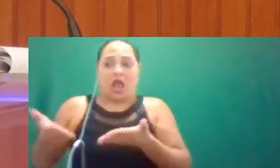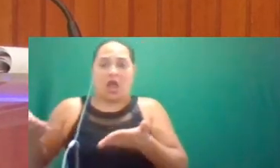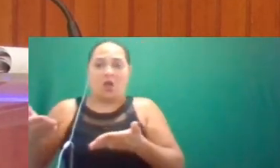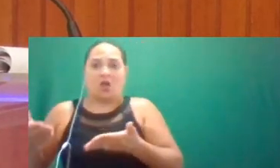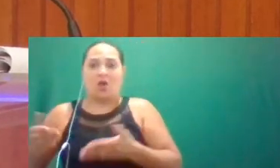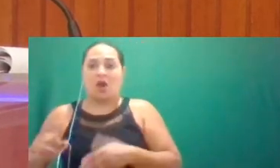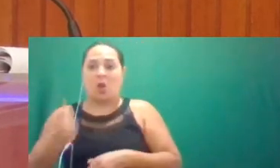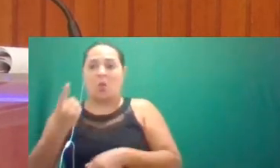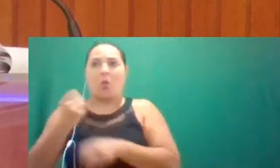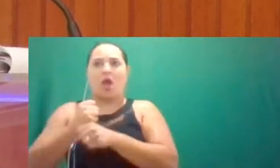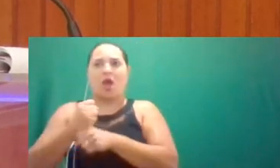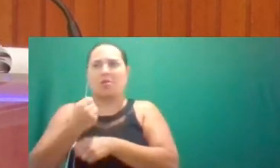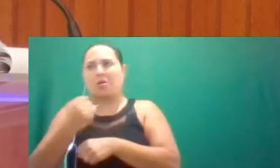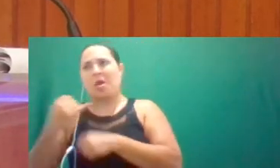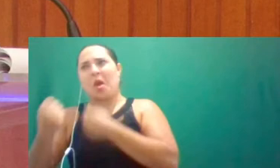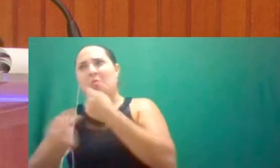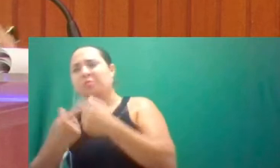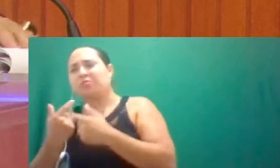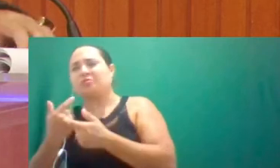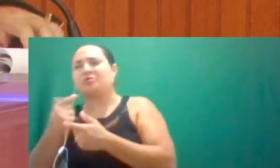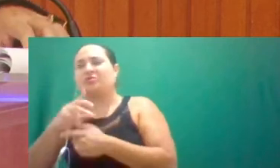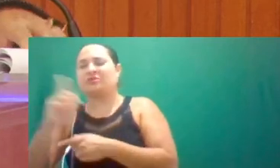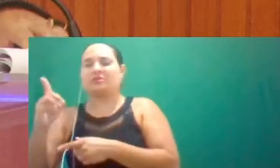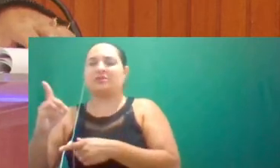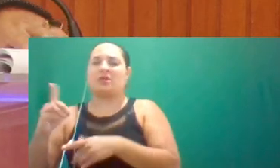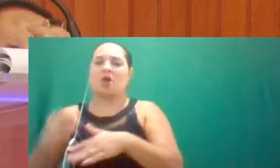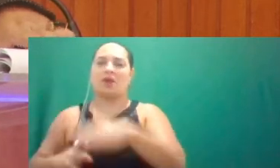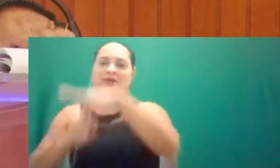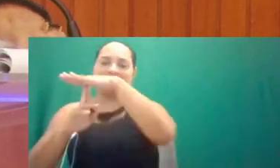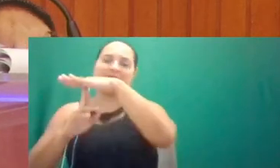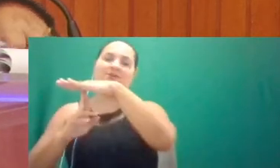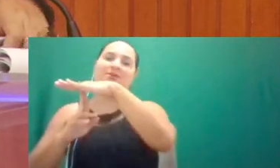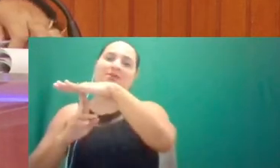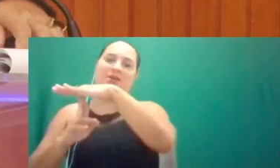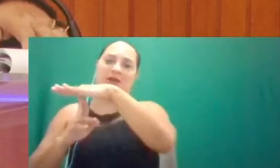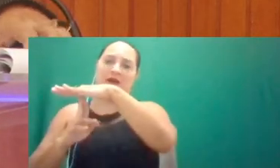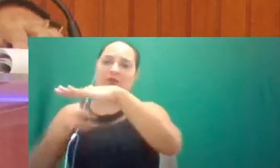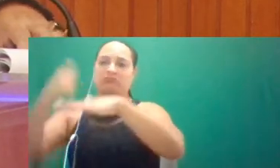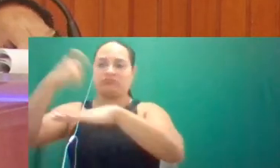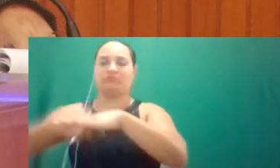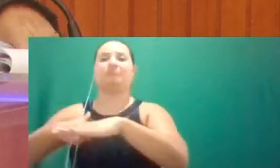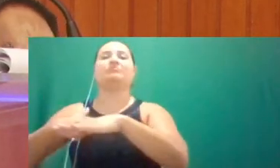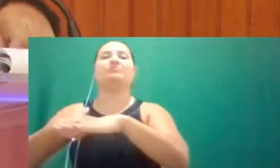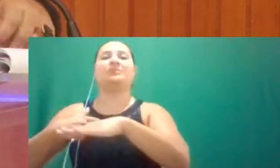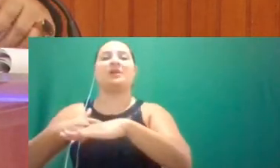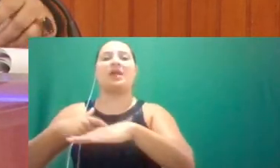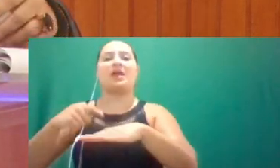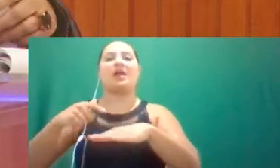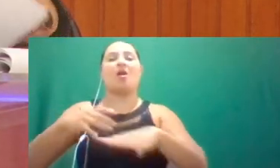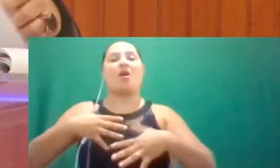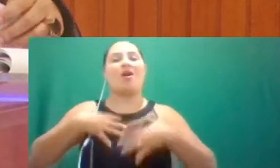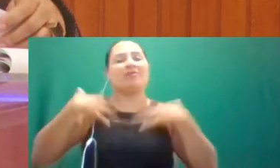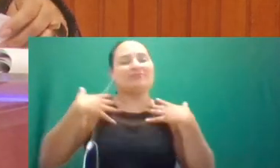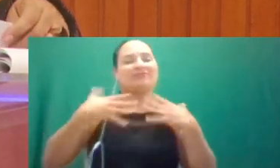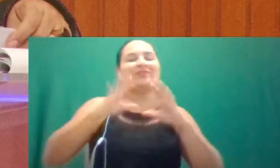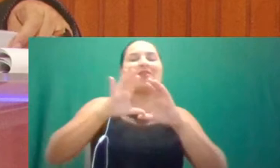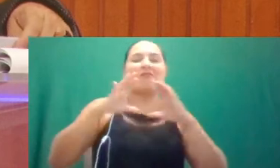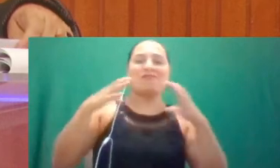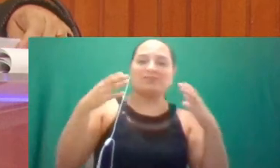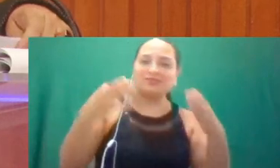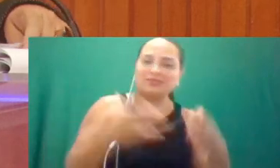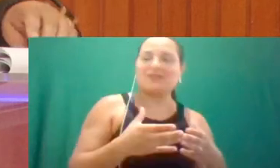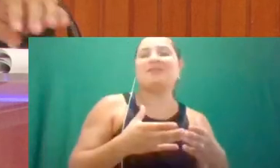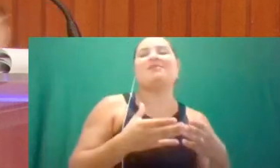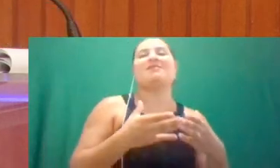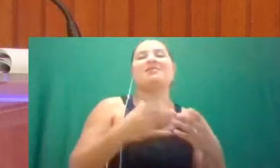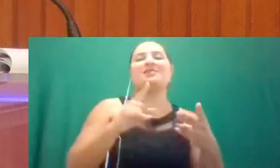Agradecemos o pronunciamento do nosso reitor, professor Marcelo Brito Carneiro Leão. E com muita honra, esta instituição fará a